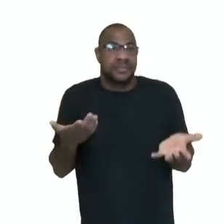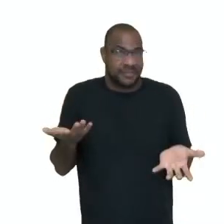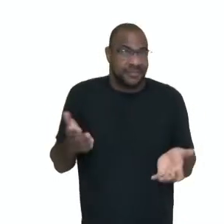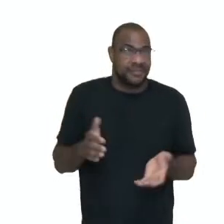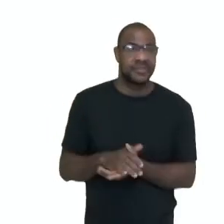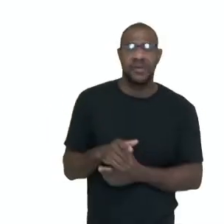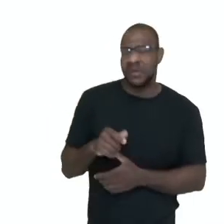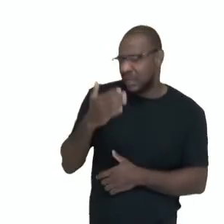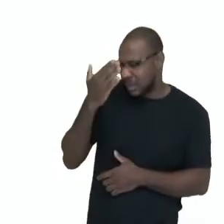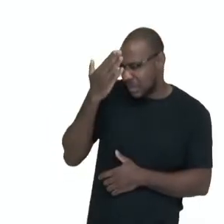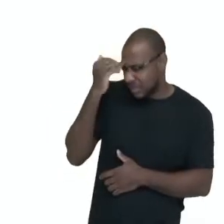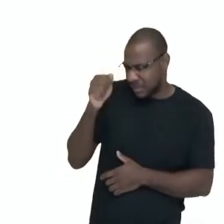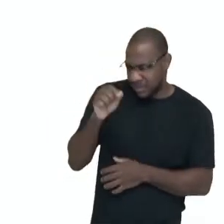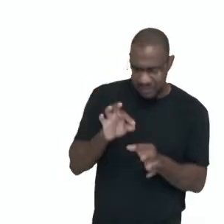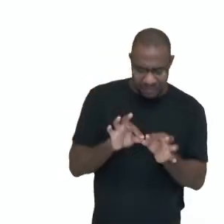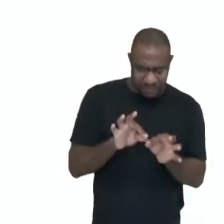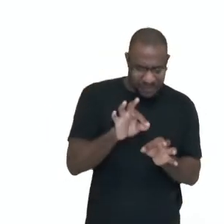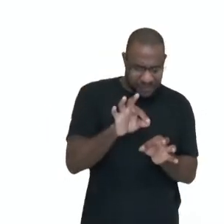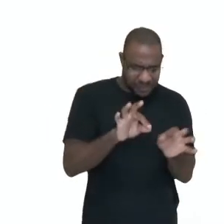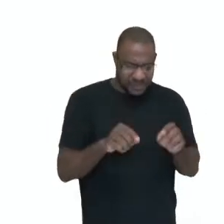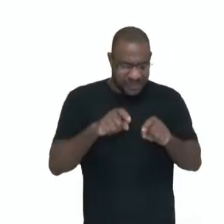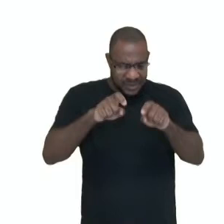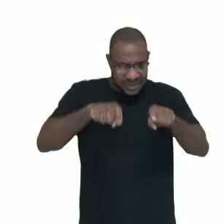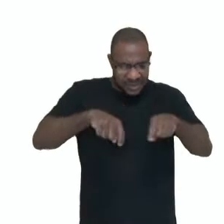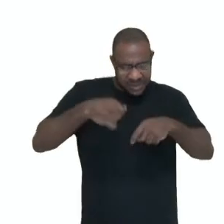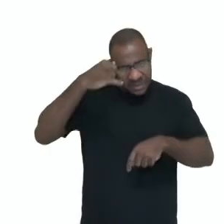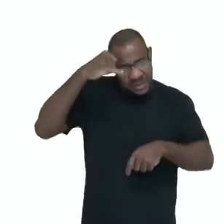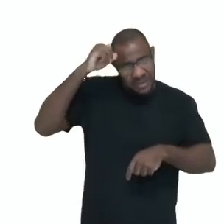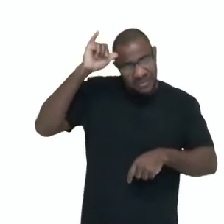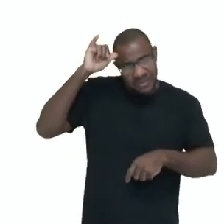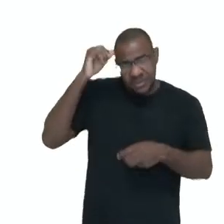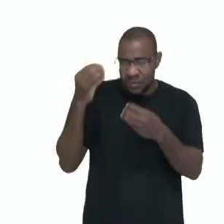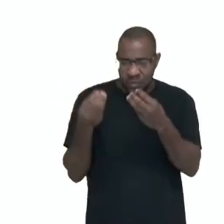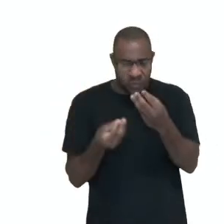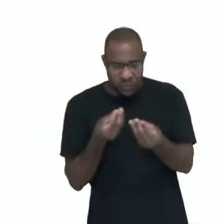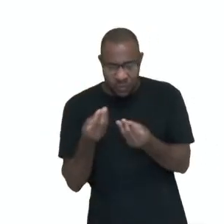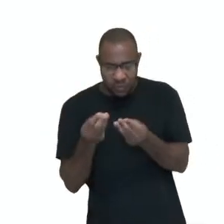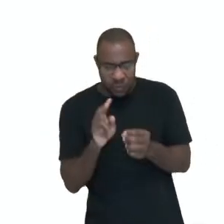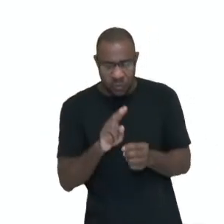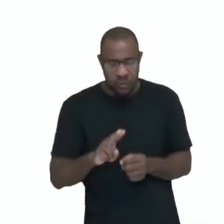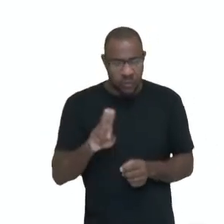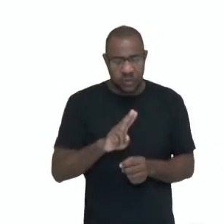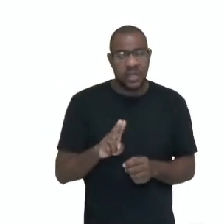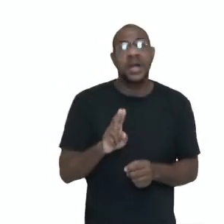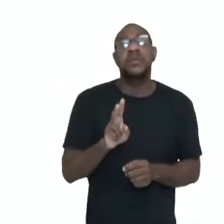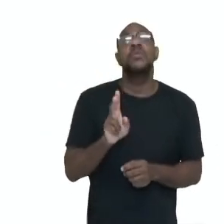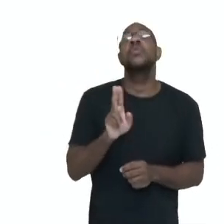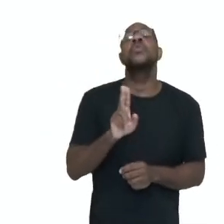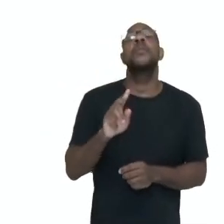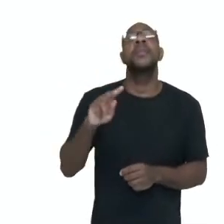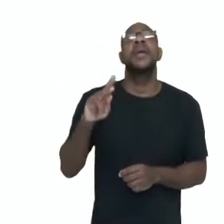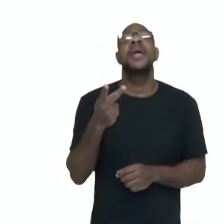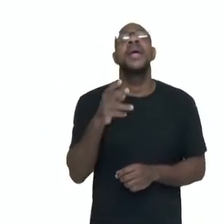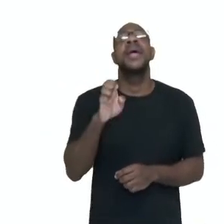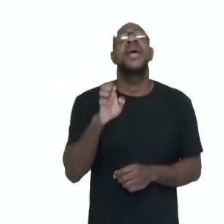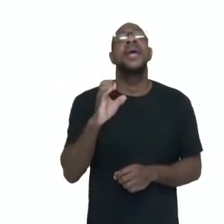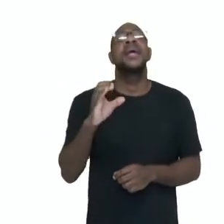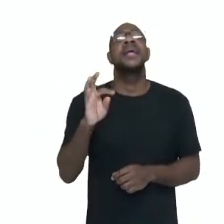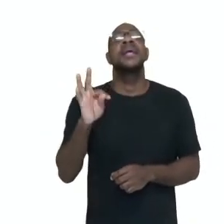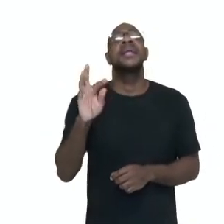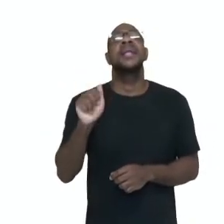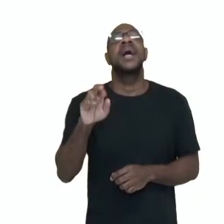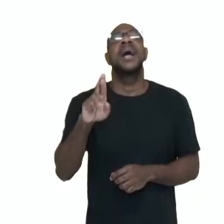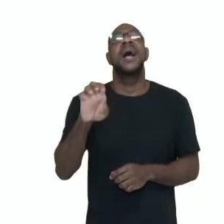quer medir, por exemplo, a extensão de sítios e fazendas, nós usamos uma unidade chamada hectare?